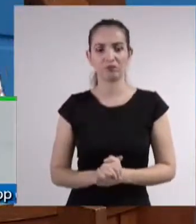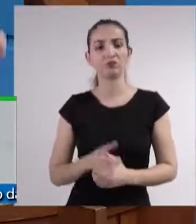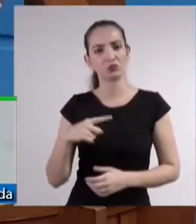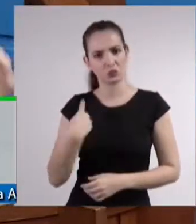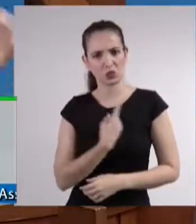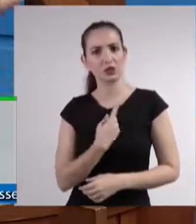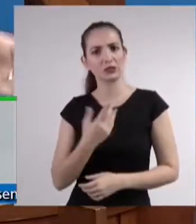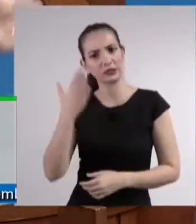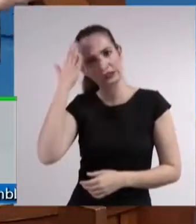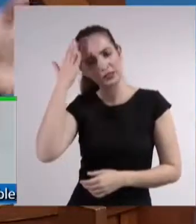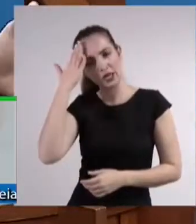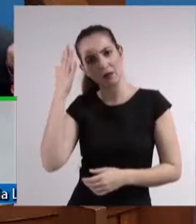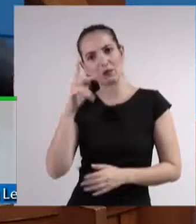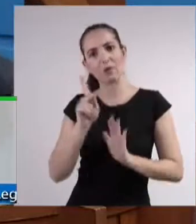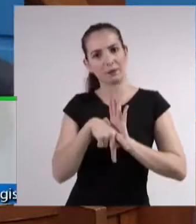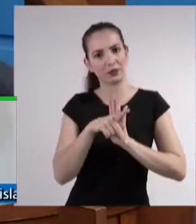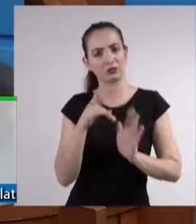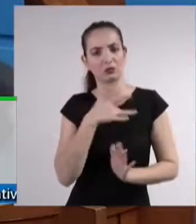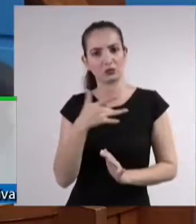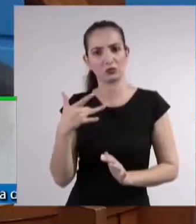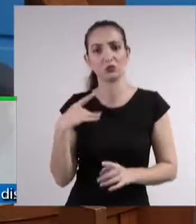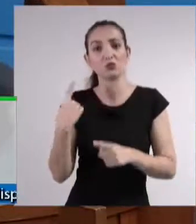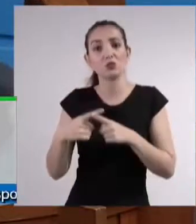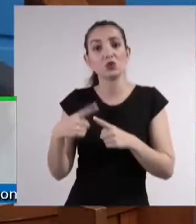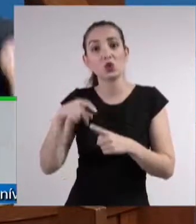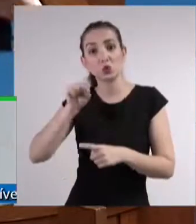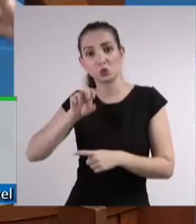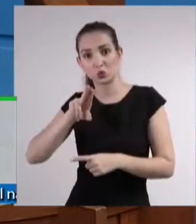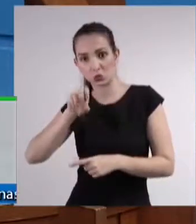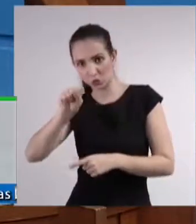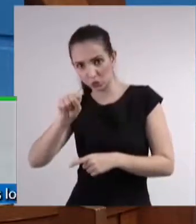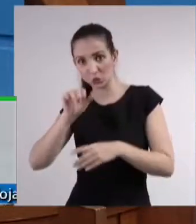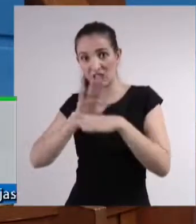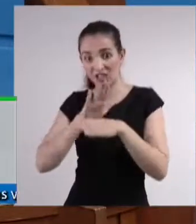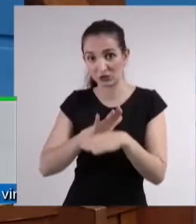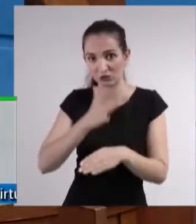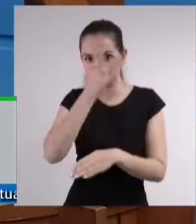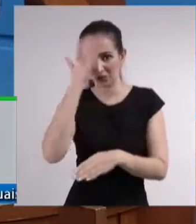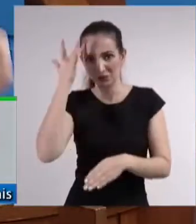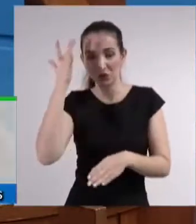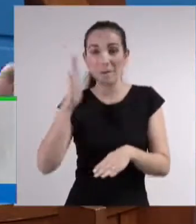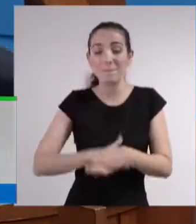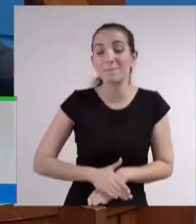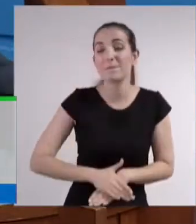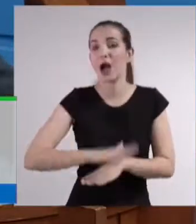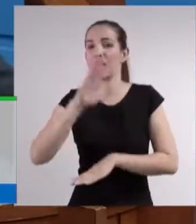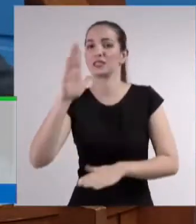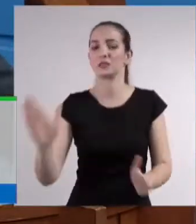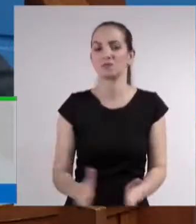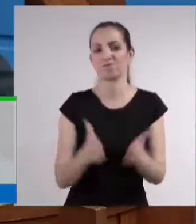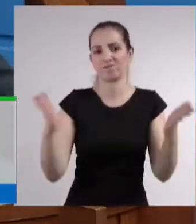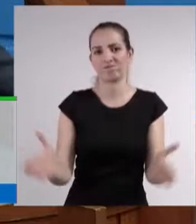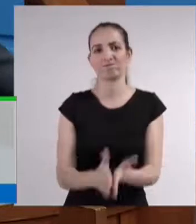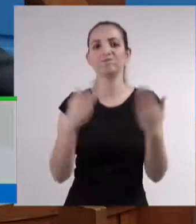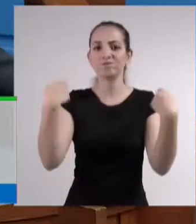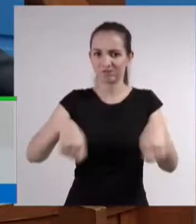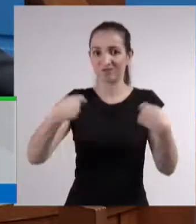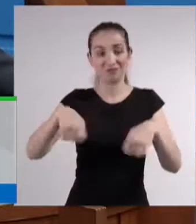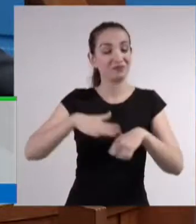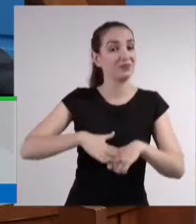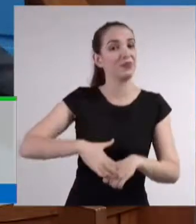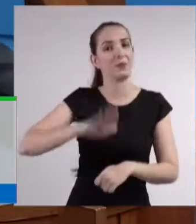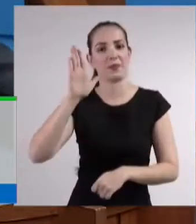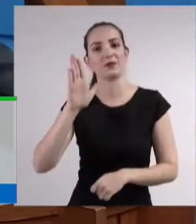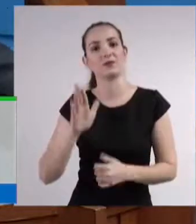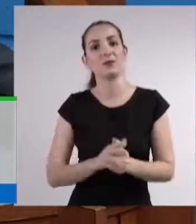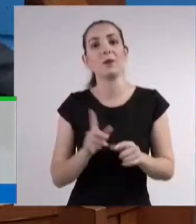porque atende aqueles mais carentes. Foi criado para atender os mais necessitados, mas